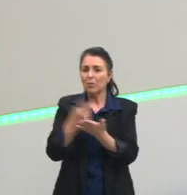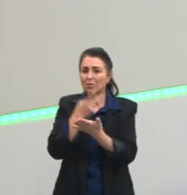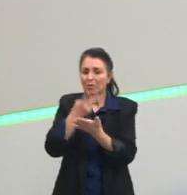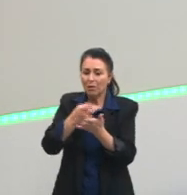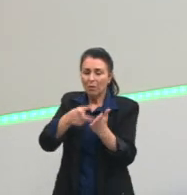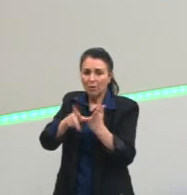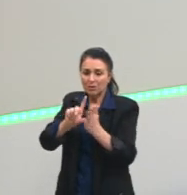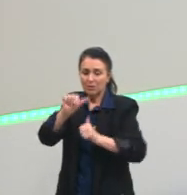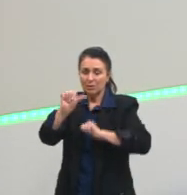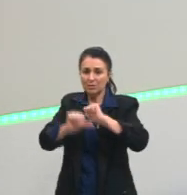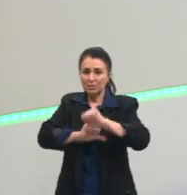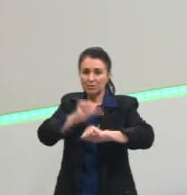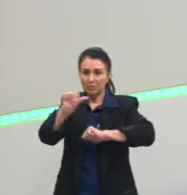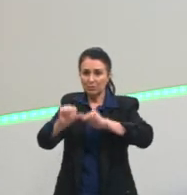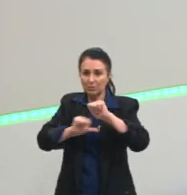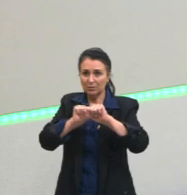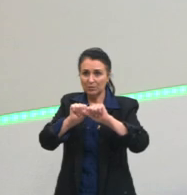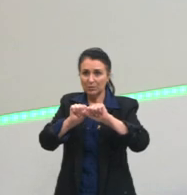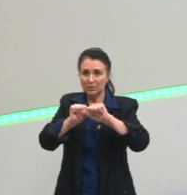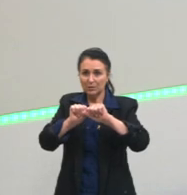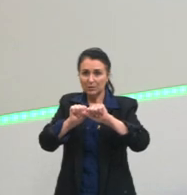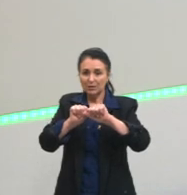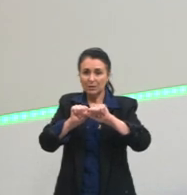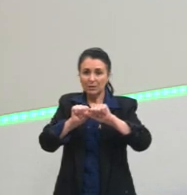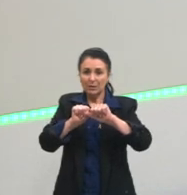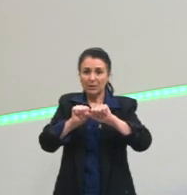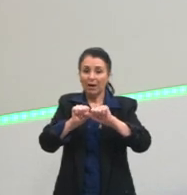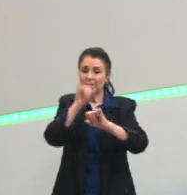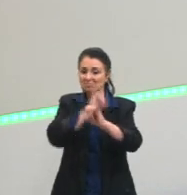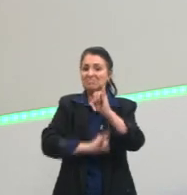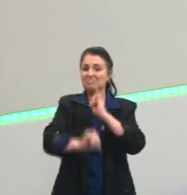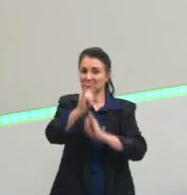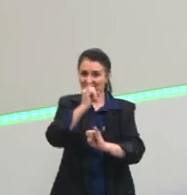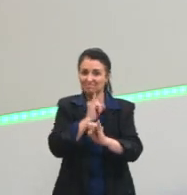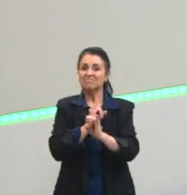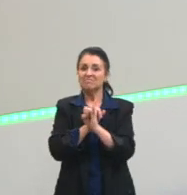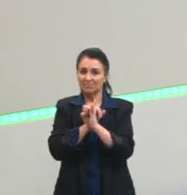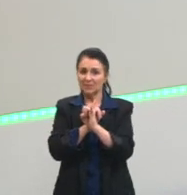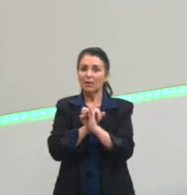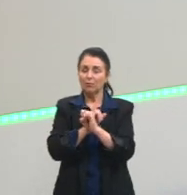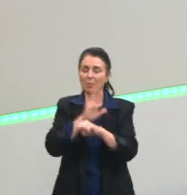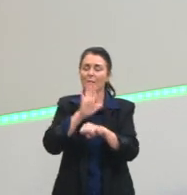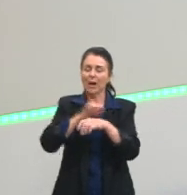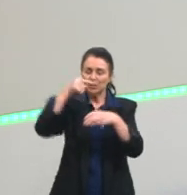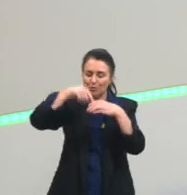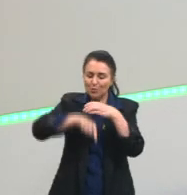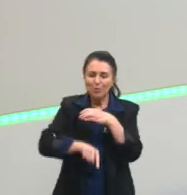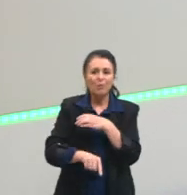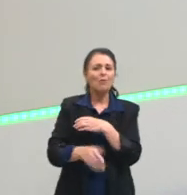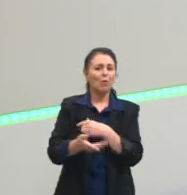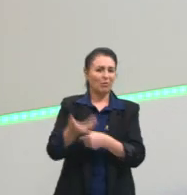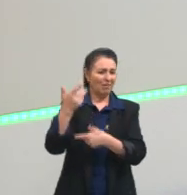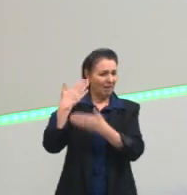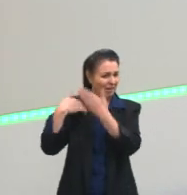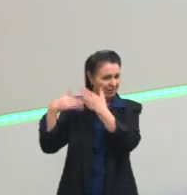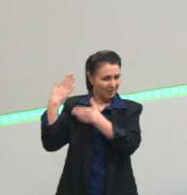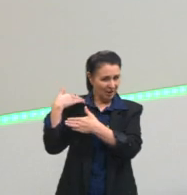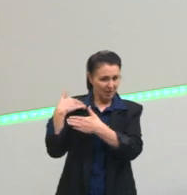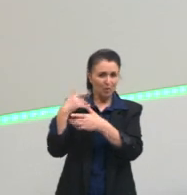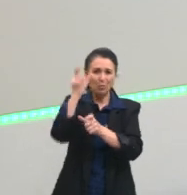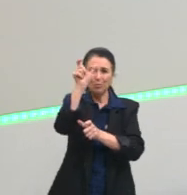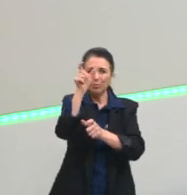pós muda as corridas que com o advento da internet né Foi muito mais profundo envolveu muito mais pessoas